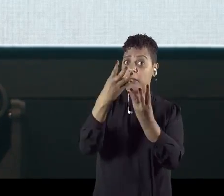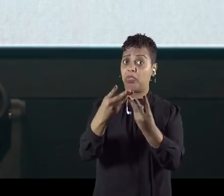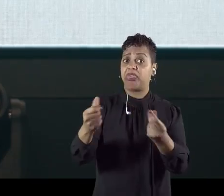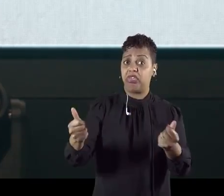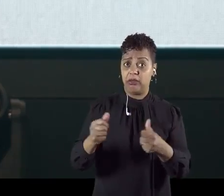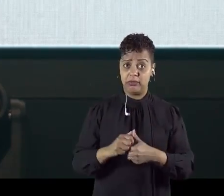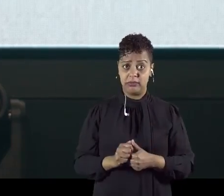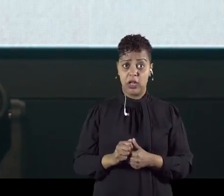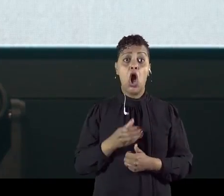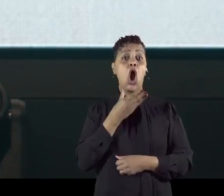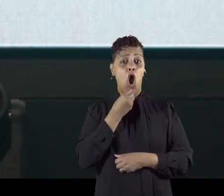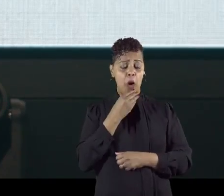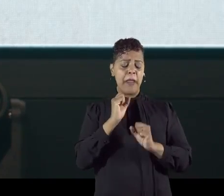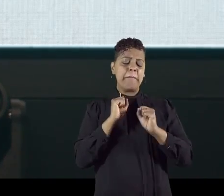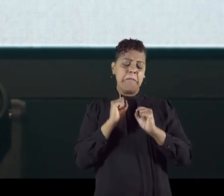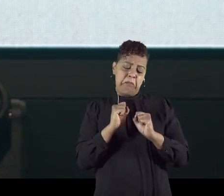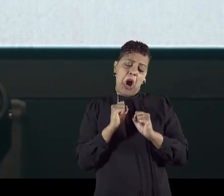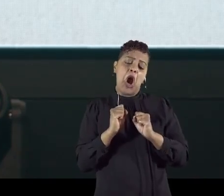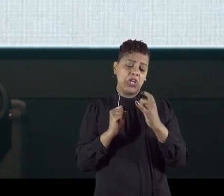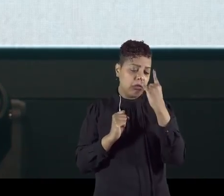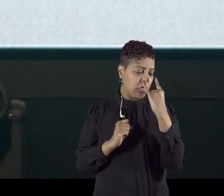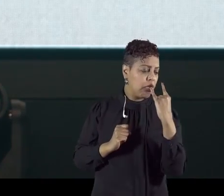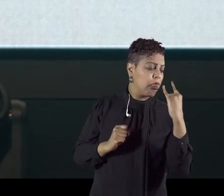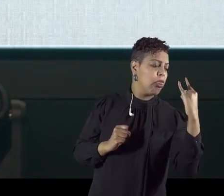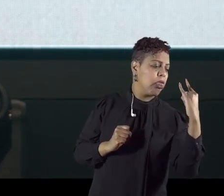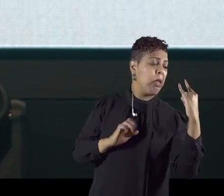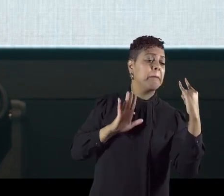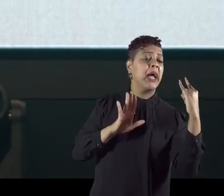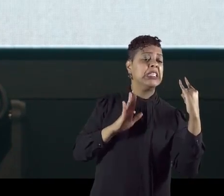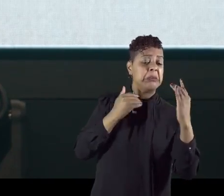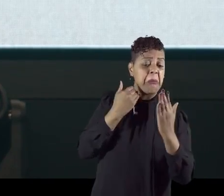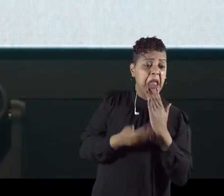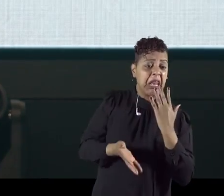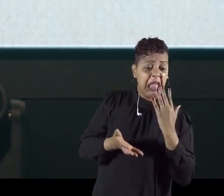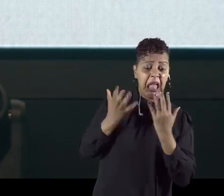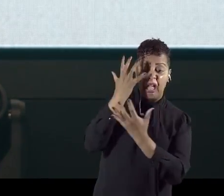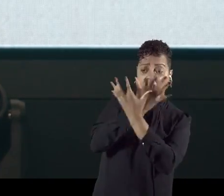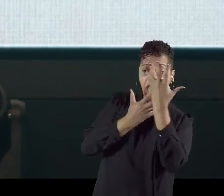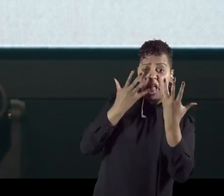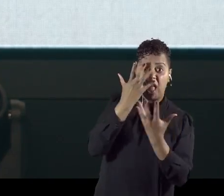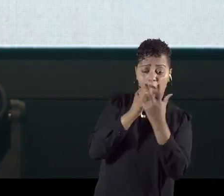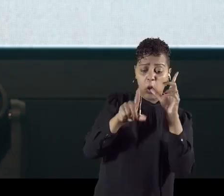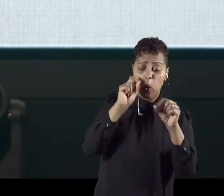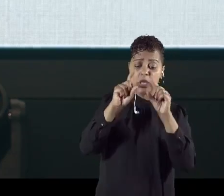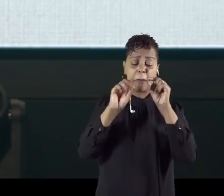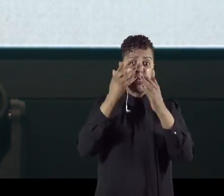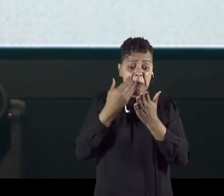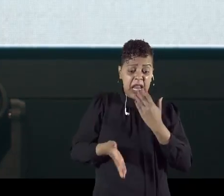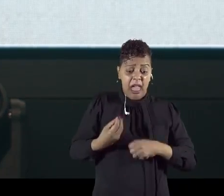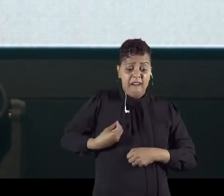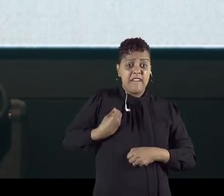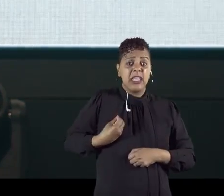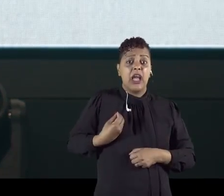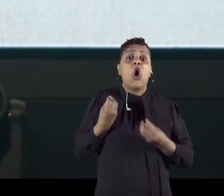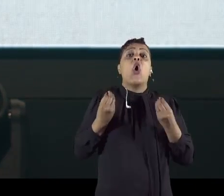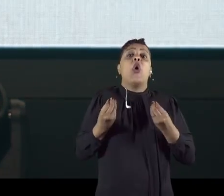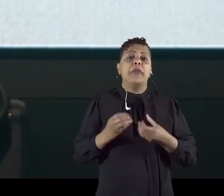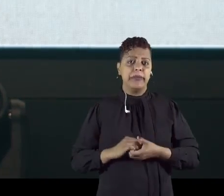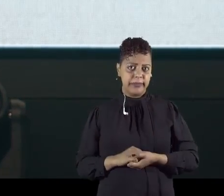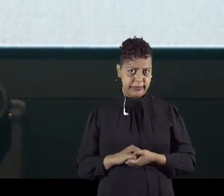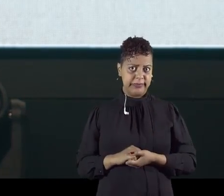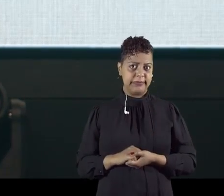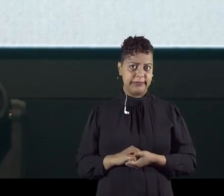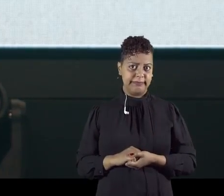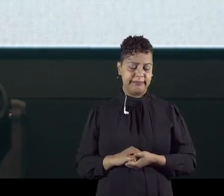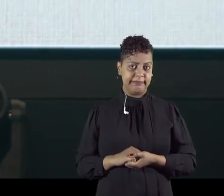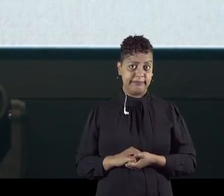homem pode ganhar o mundo inteiro e perder a sua alma aqui vale para ele Ah então quer dizer para você